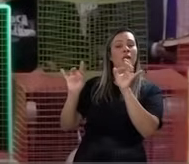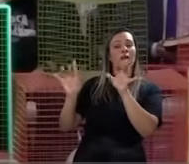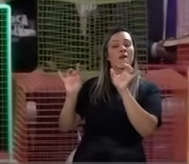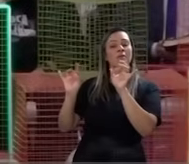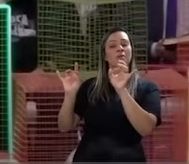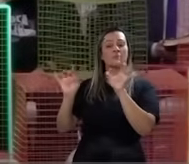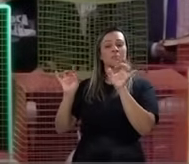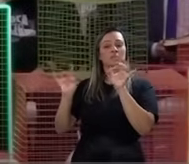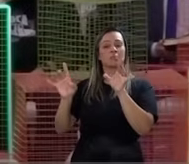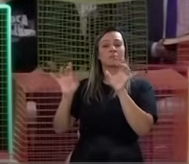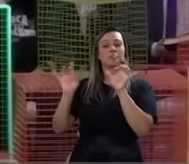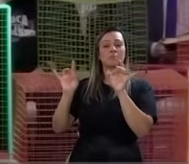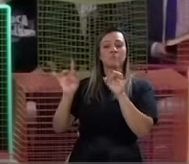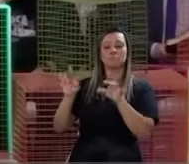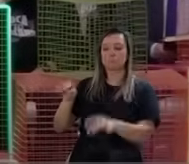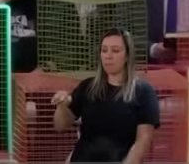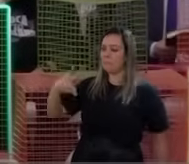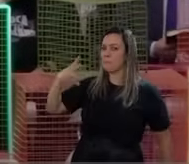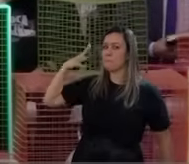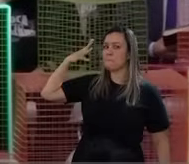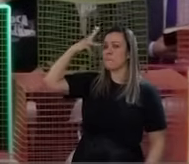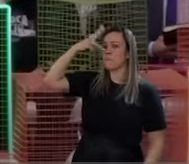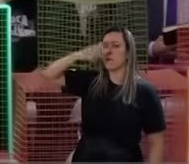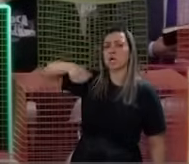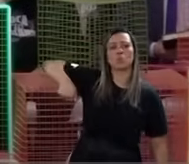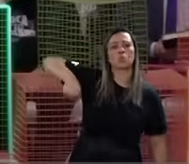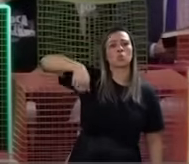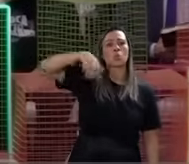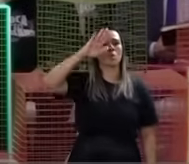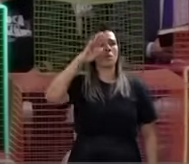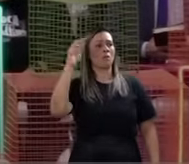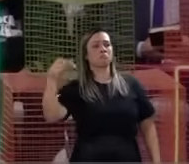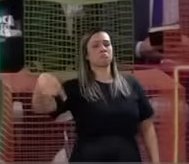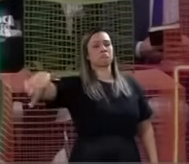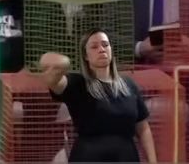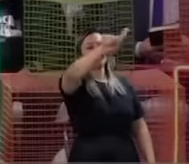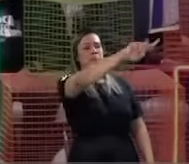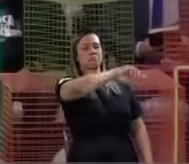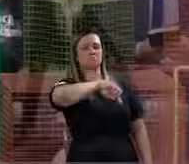que entre mil mais beleza terá.